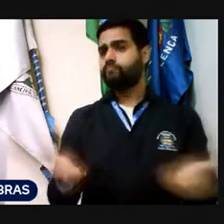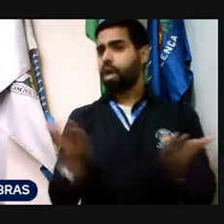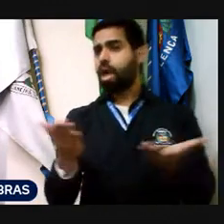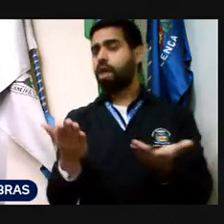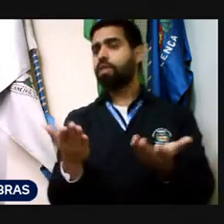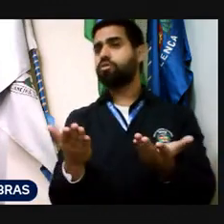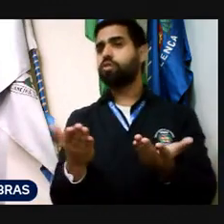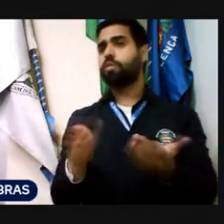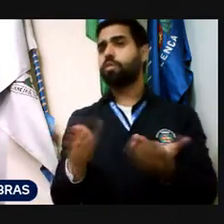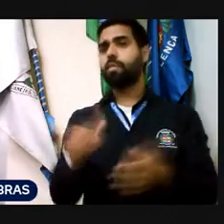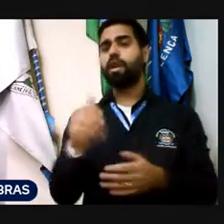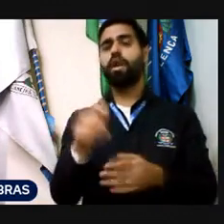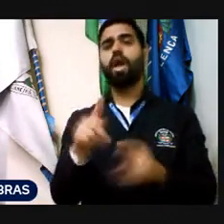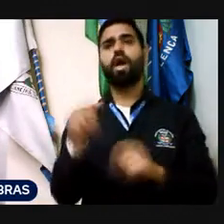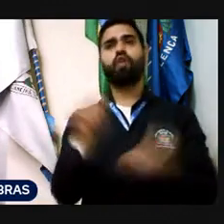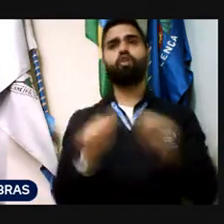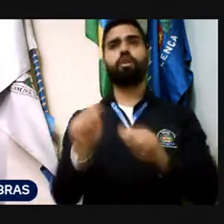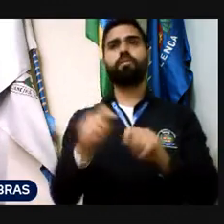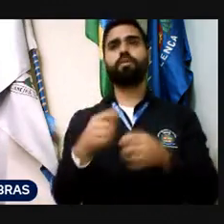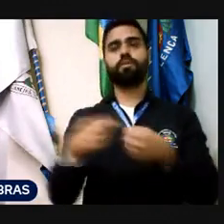economia local da nossa cidade.